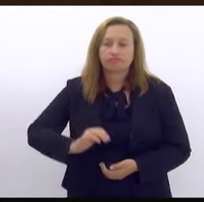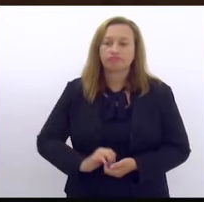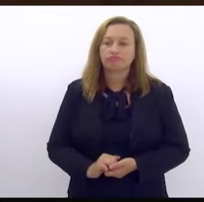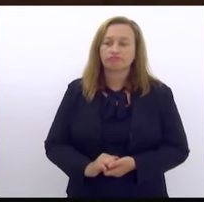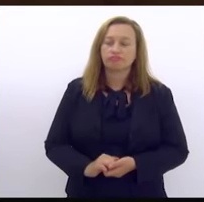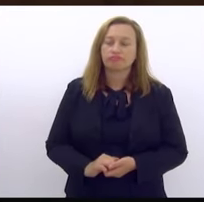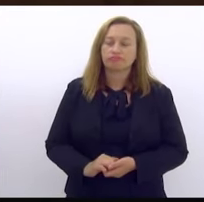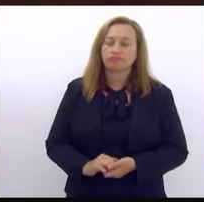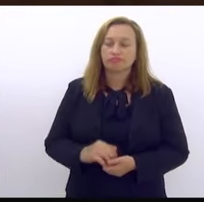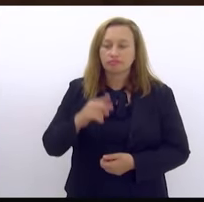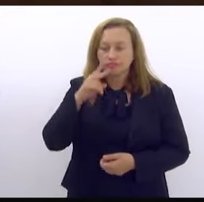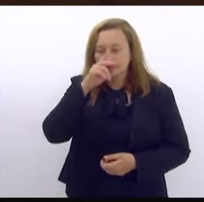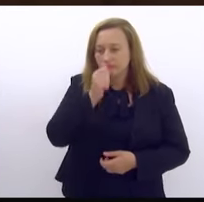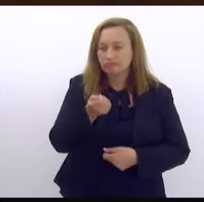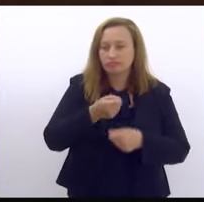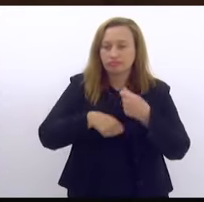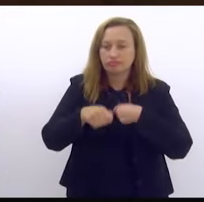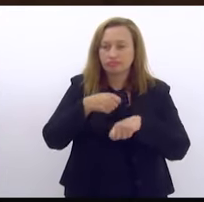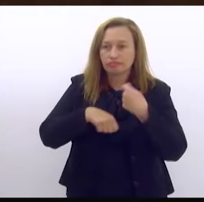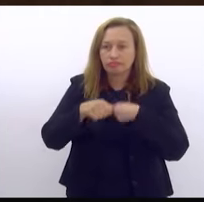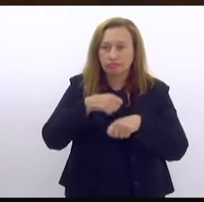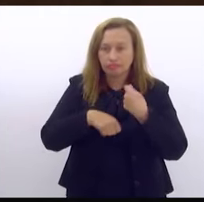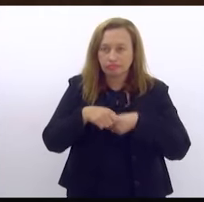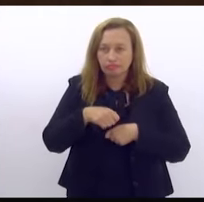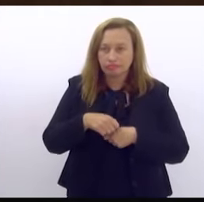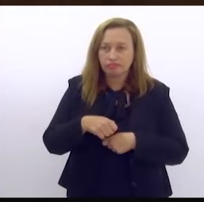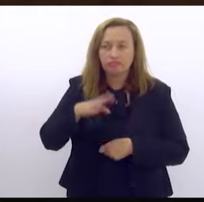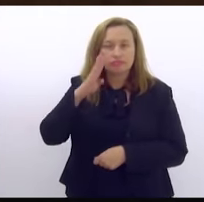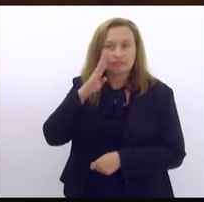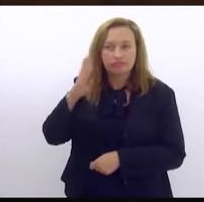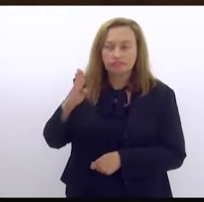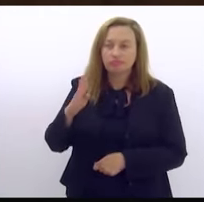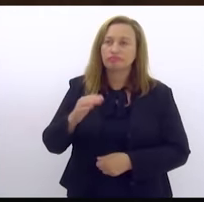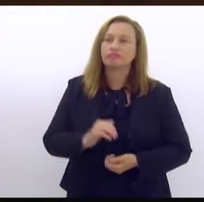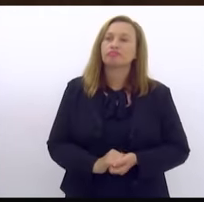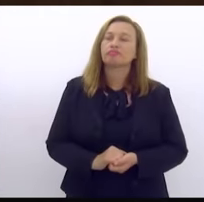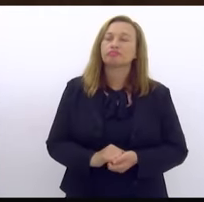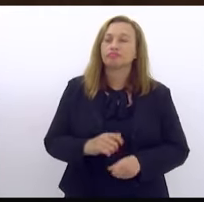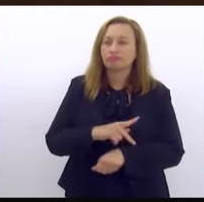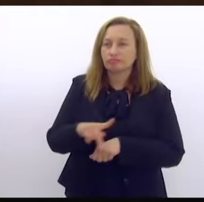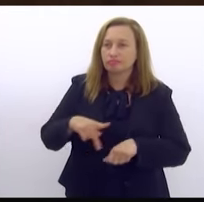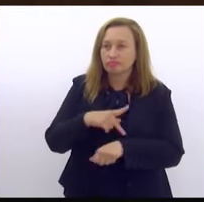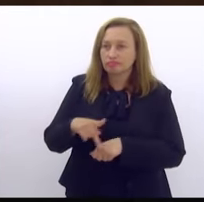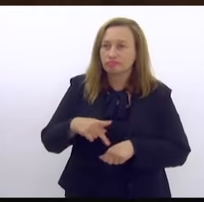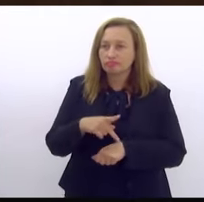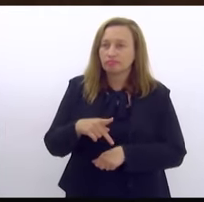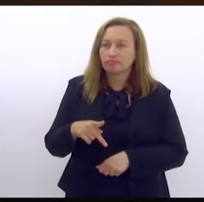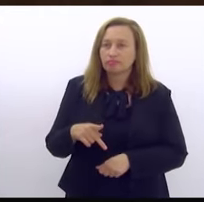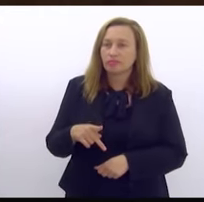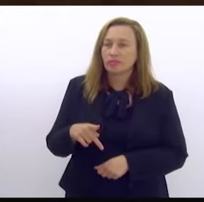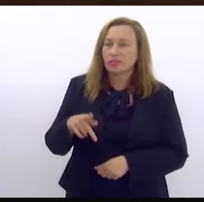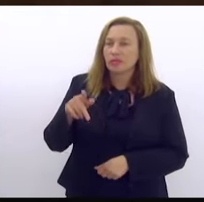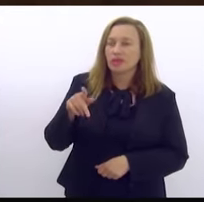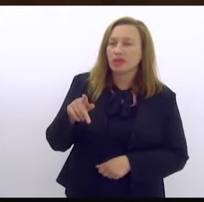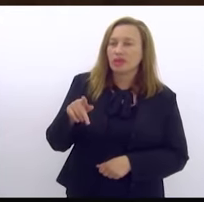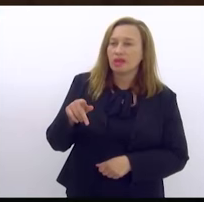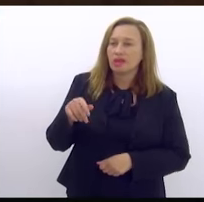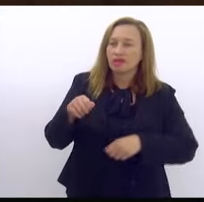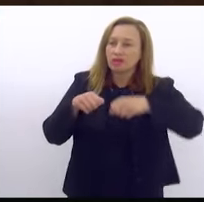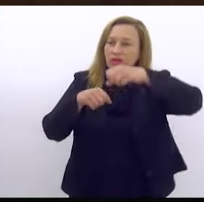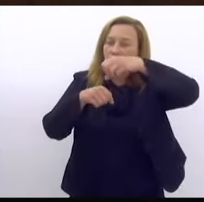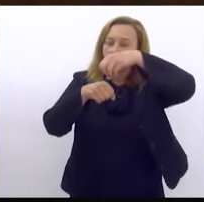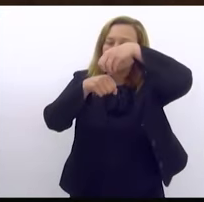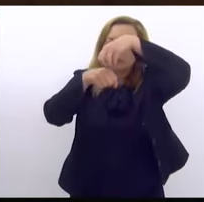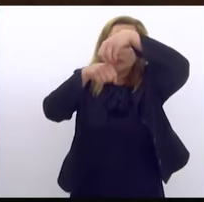uma das principais forças da sua economia. Resende é o principal ponto do país para a prática de paraquedismo, tem